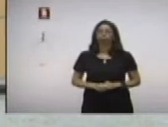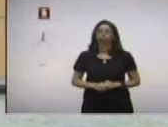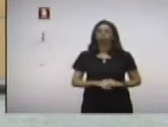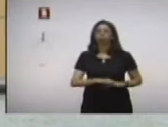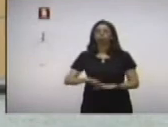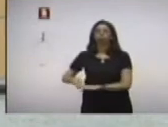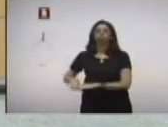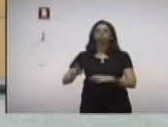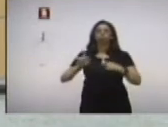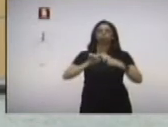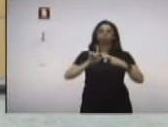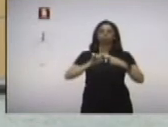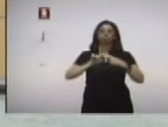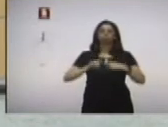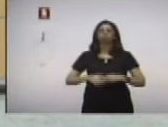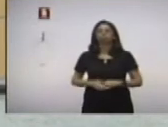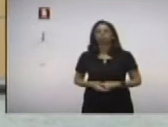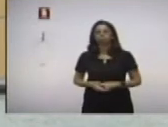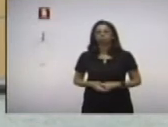Gustavo